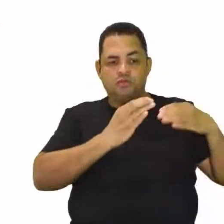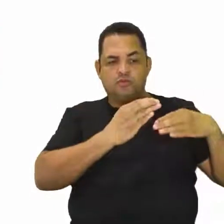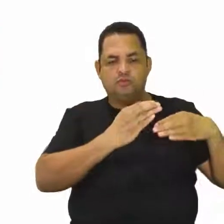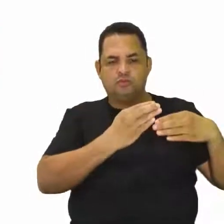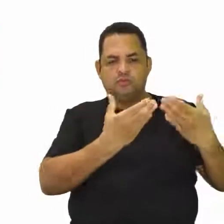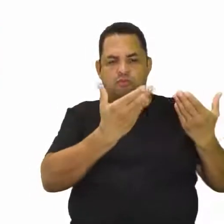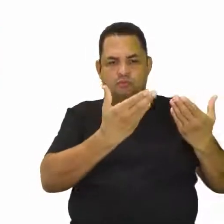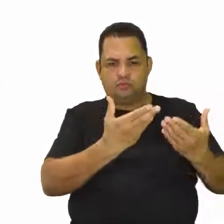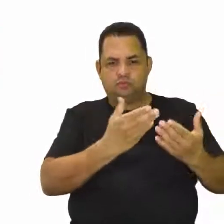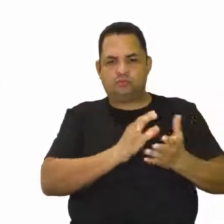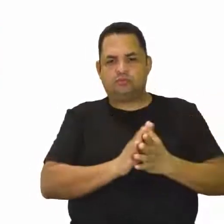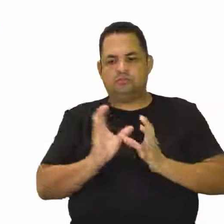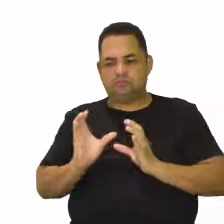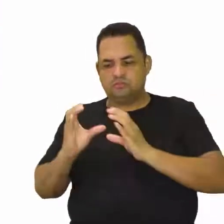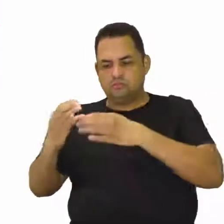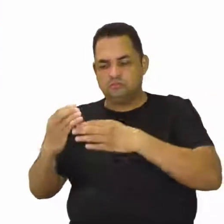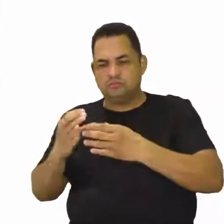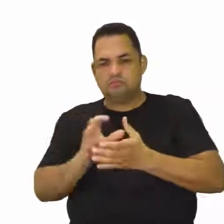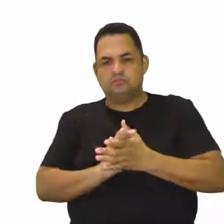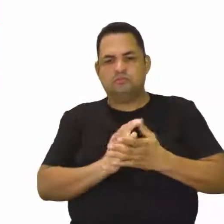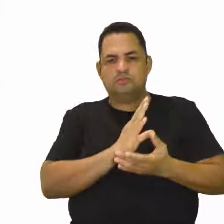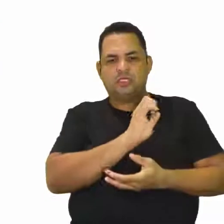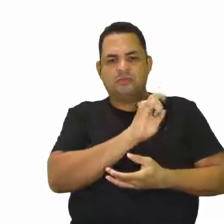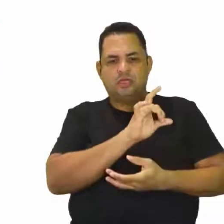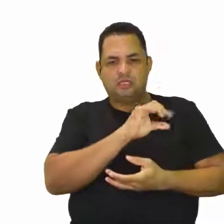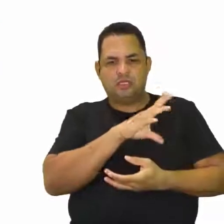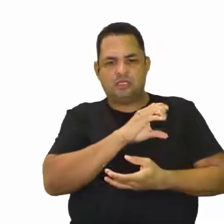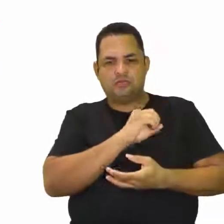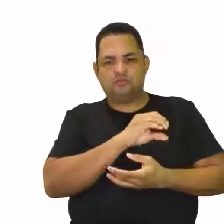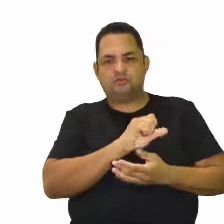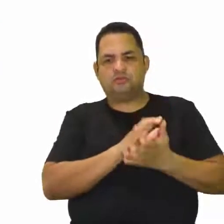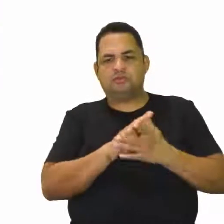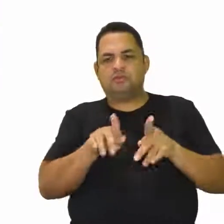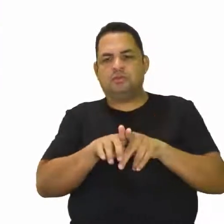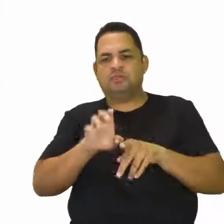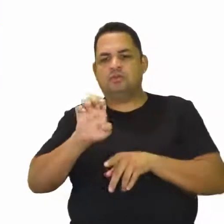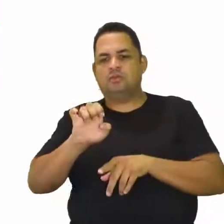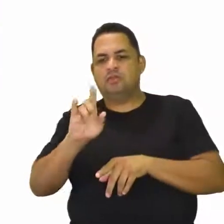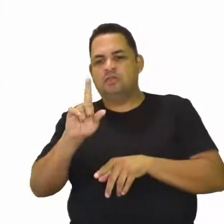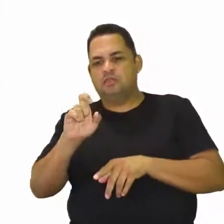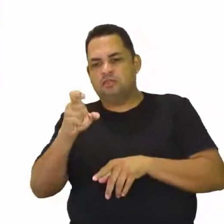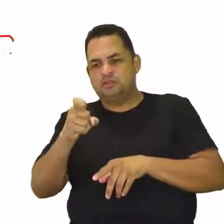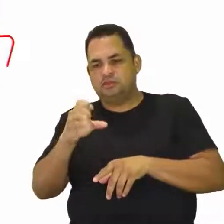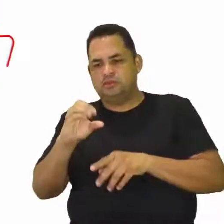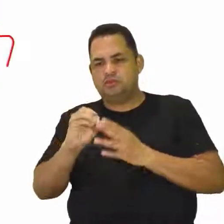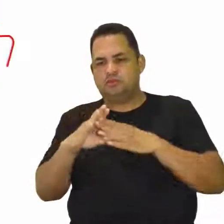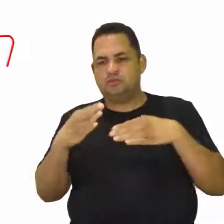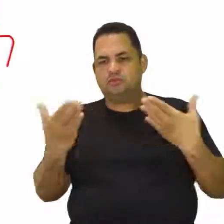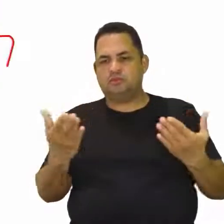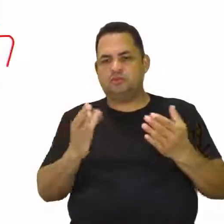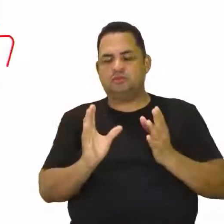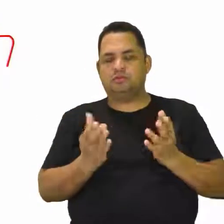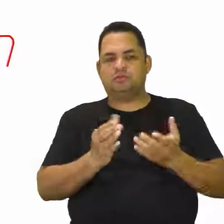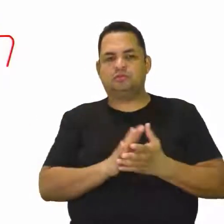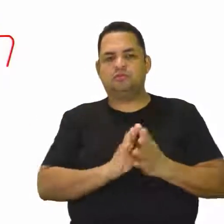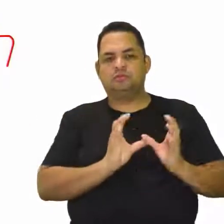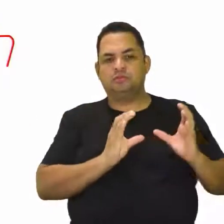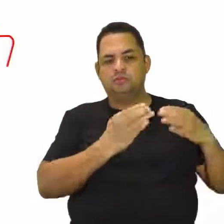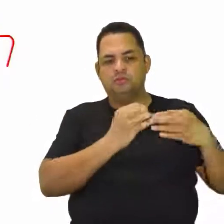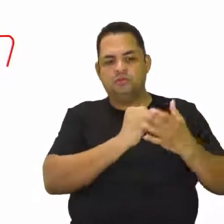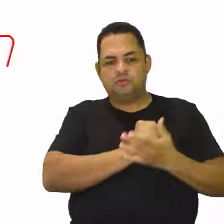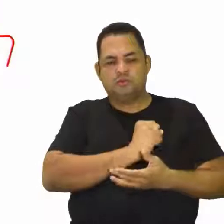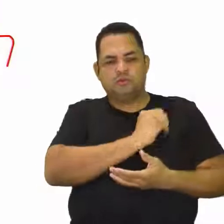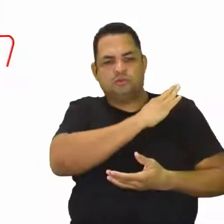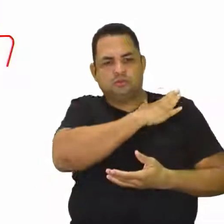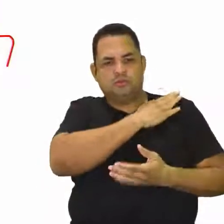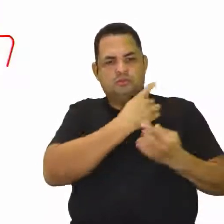alianças. Aí eu tenho os aliados e o eixo. Todas as alianças, claro, eram